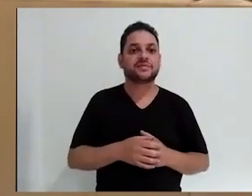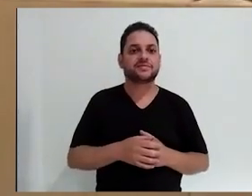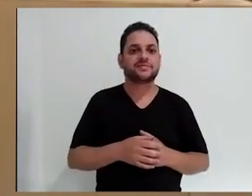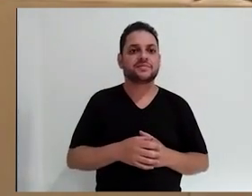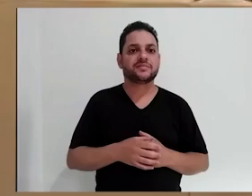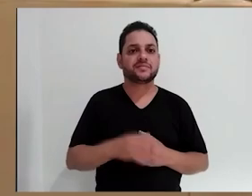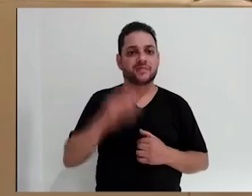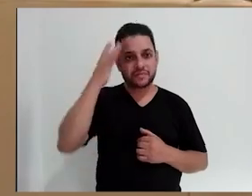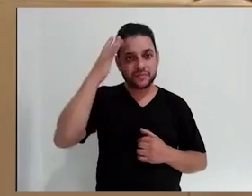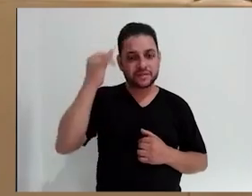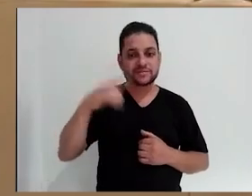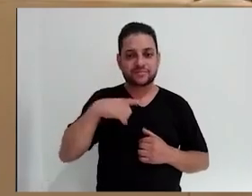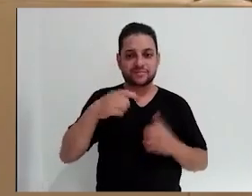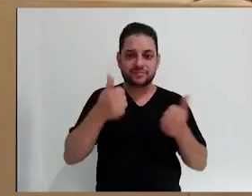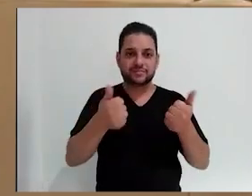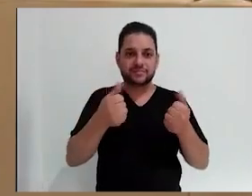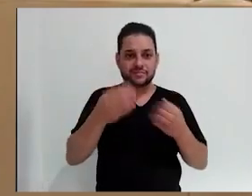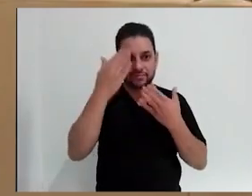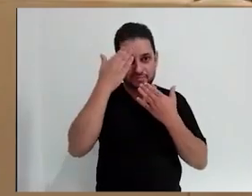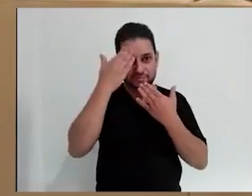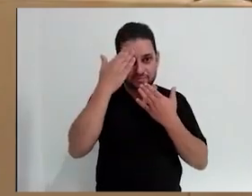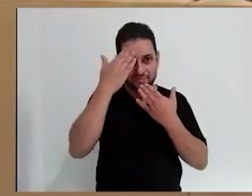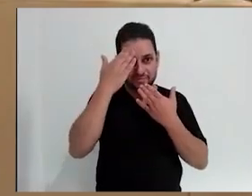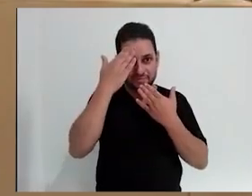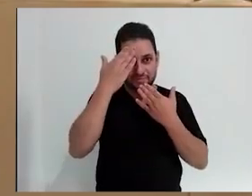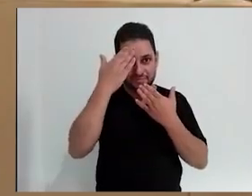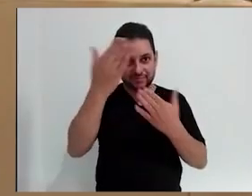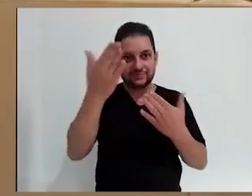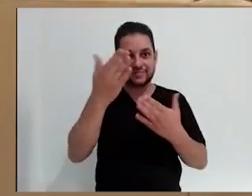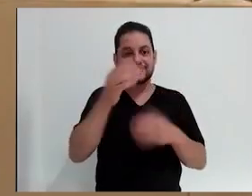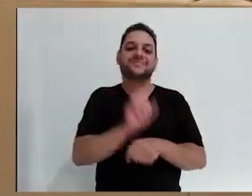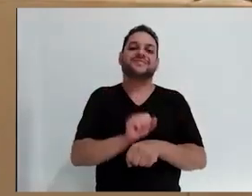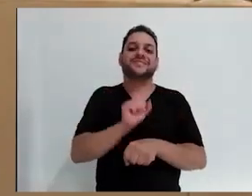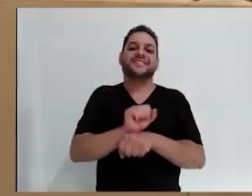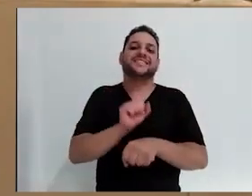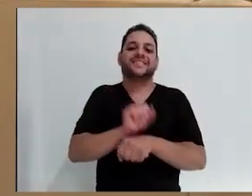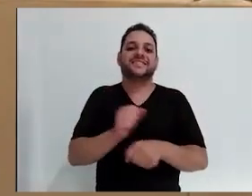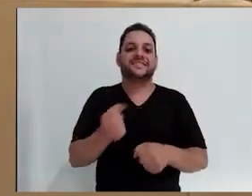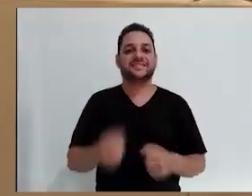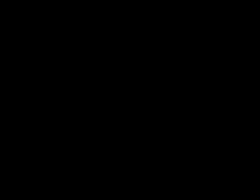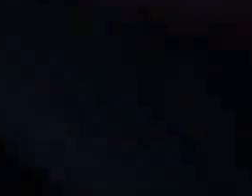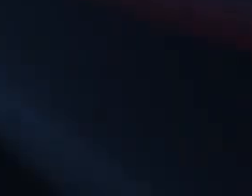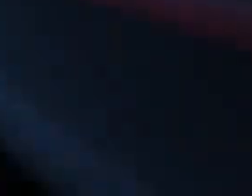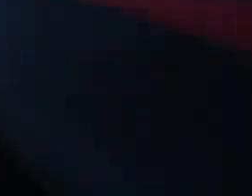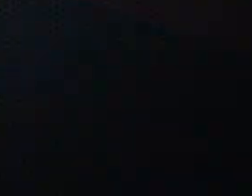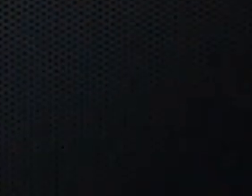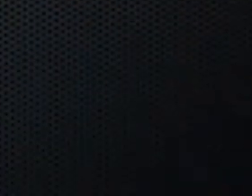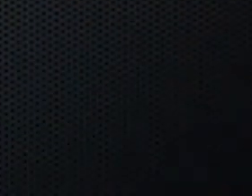Obrigada. Pronto. Aguarde.